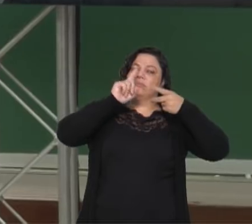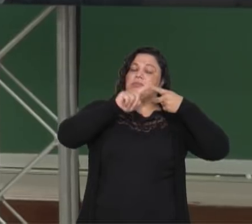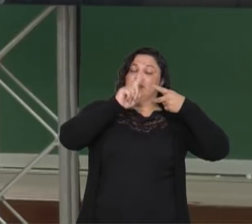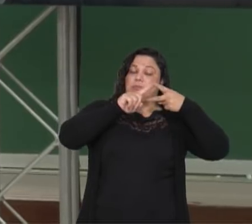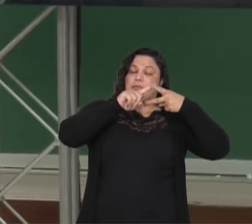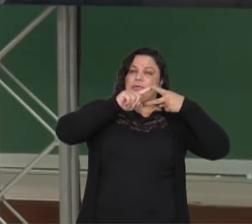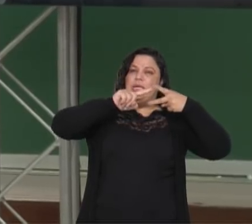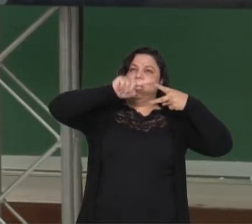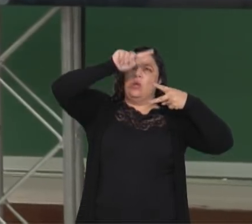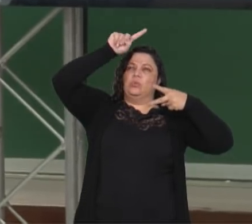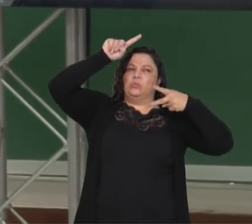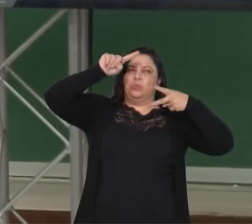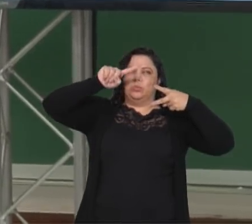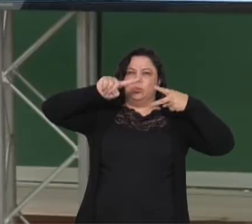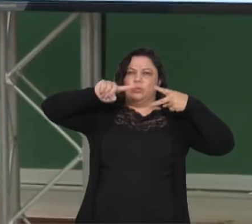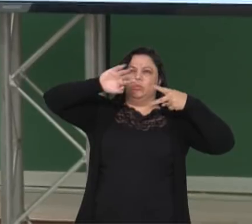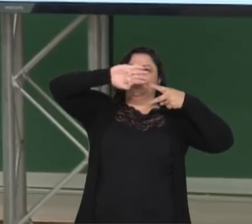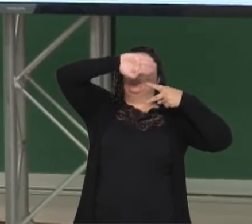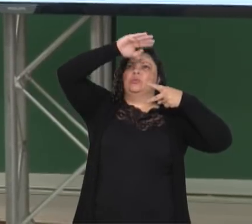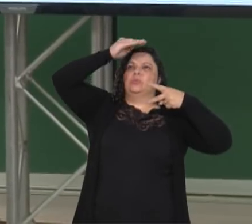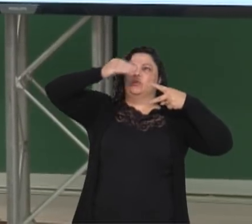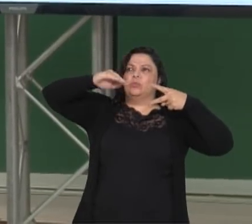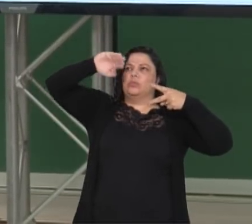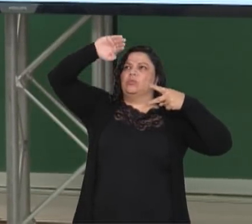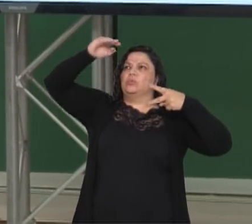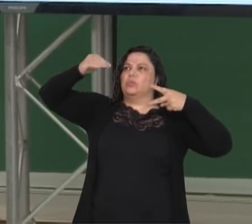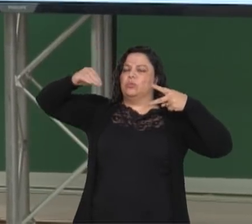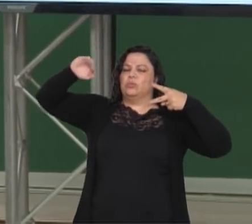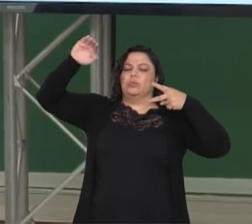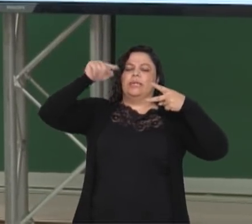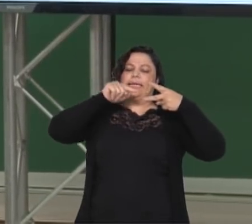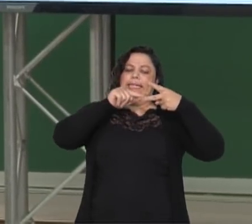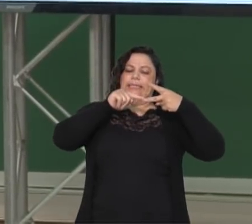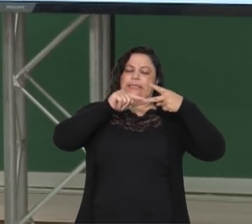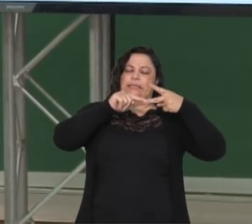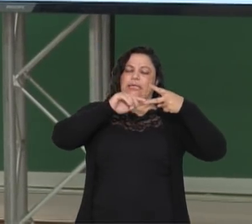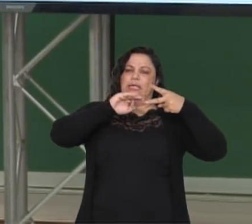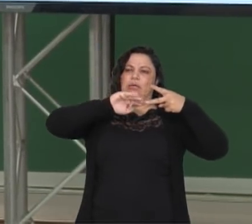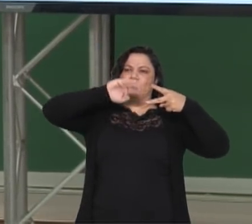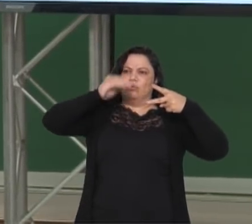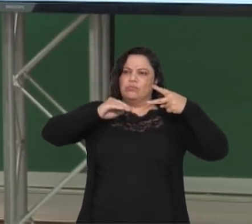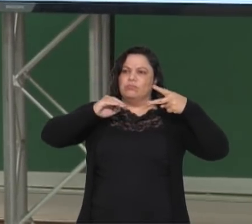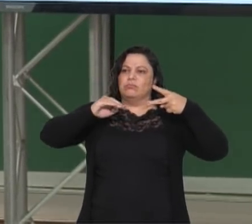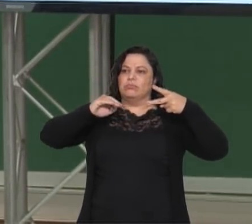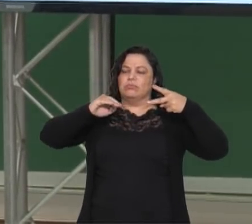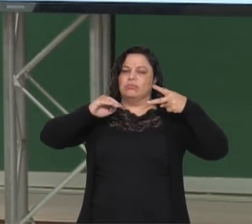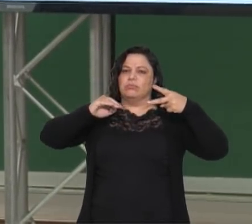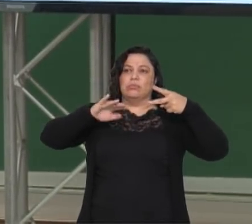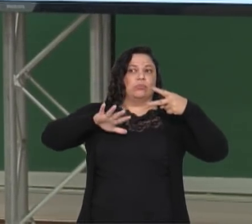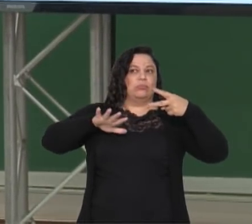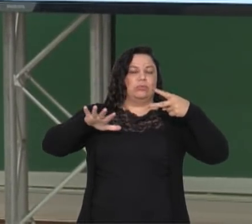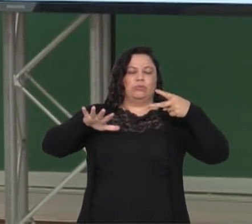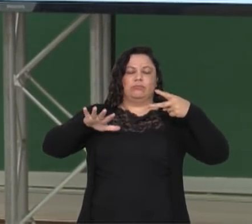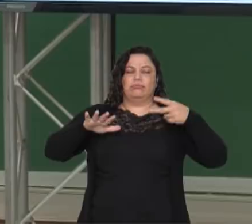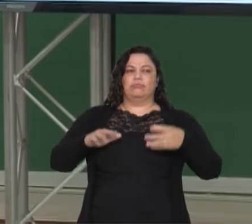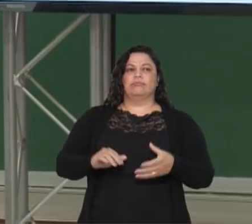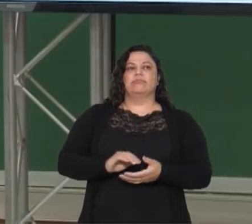onda sonora mais longa, e aqui seria uma onda sonora mais curta, mais pontual.